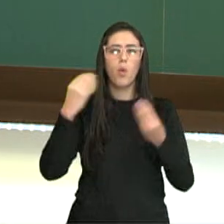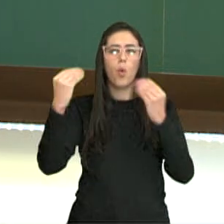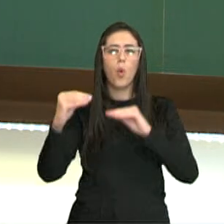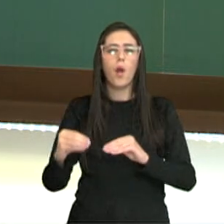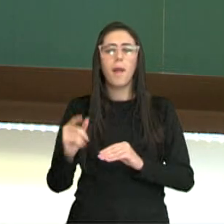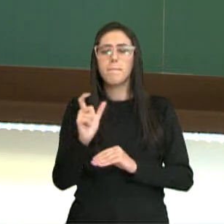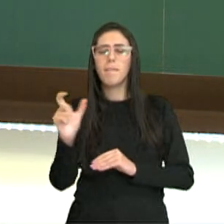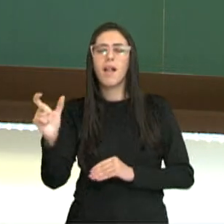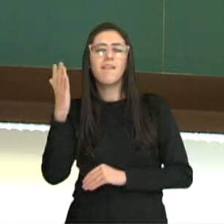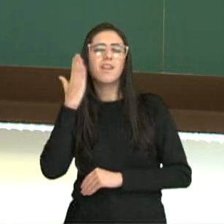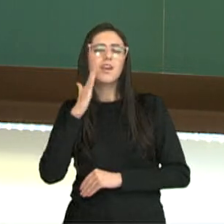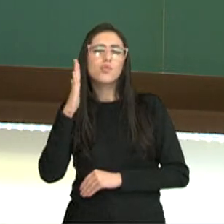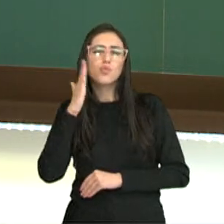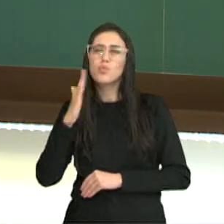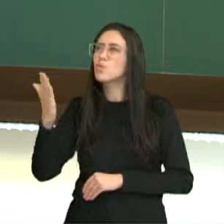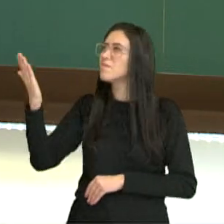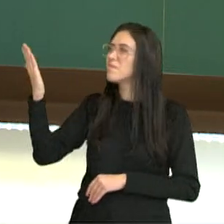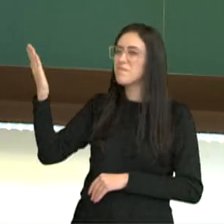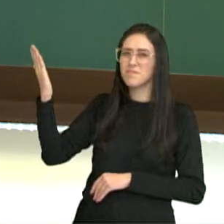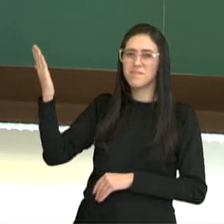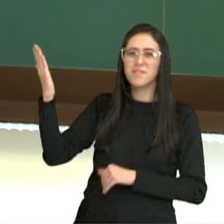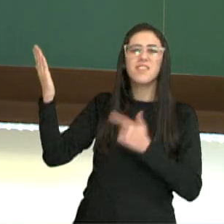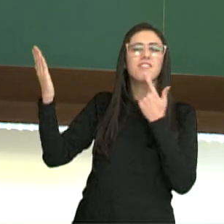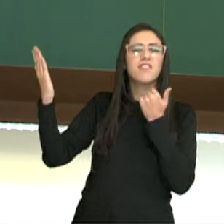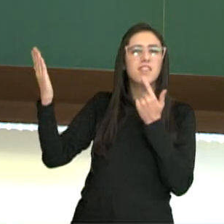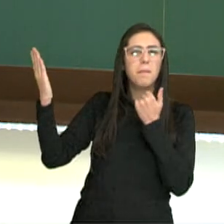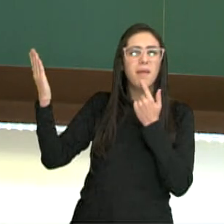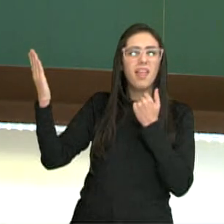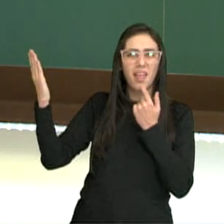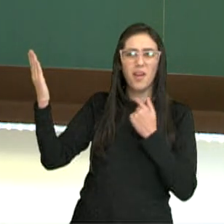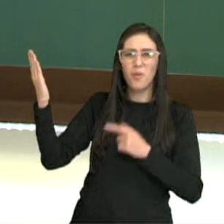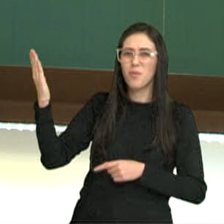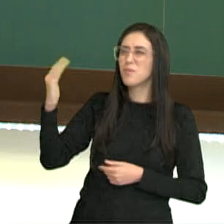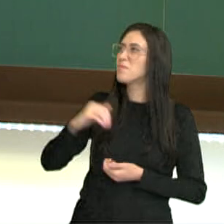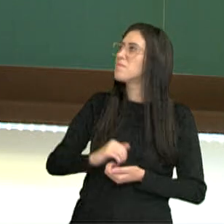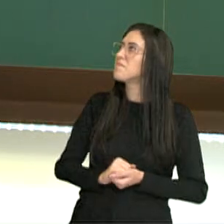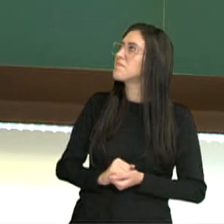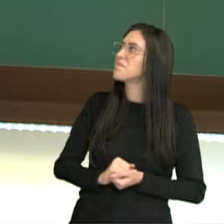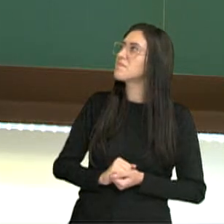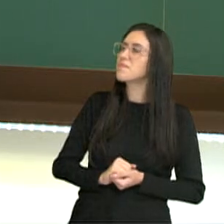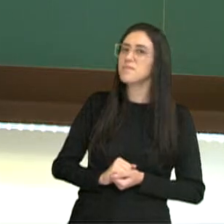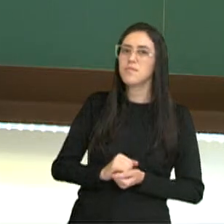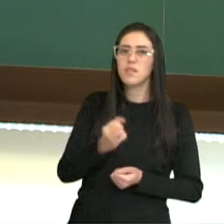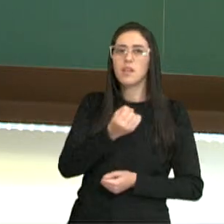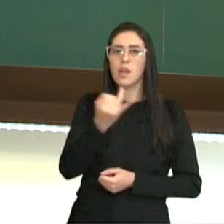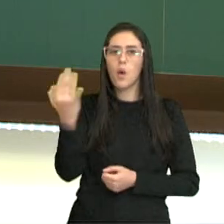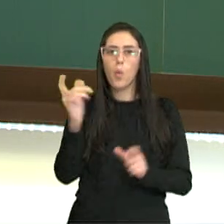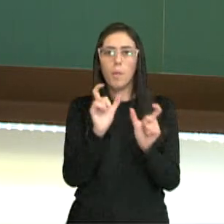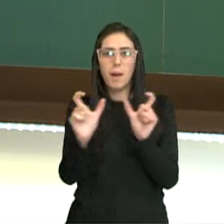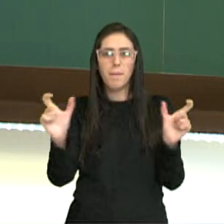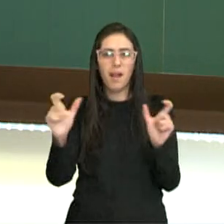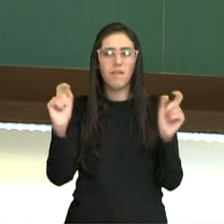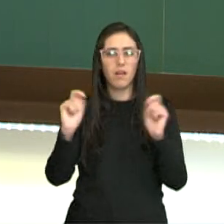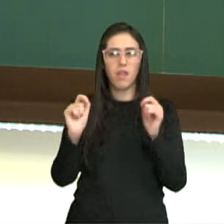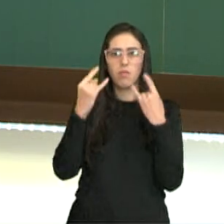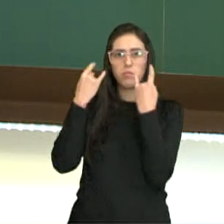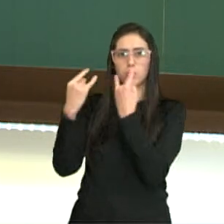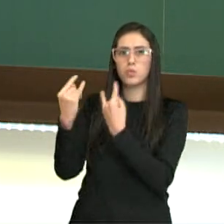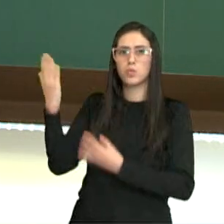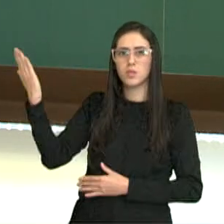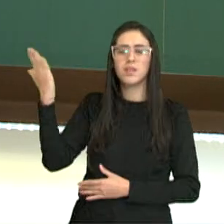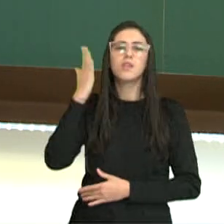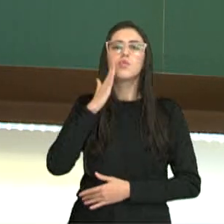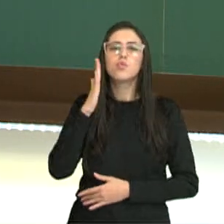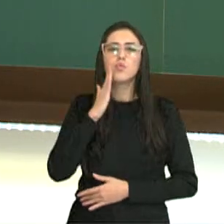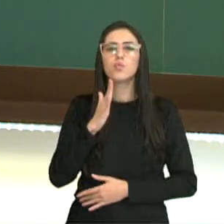azul, outras em vermelho, né, que se destacam aqui, vermelho e